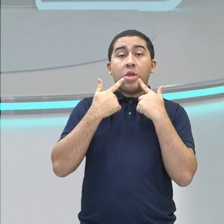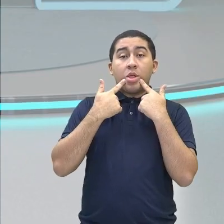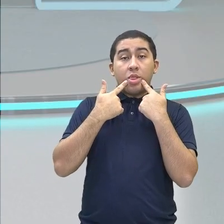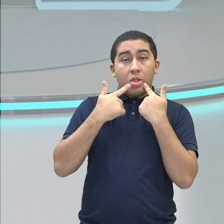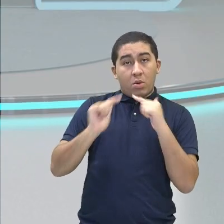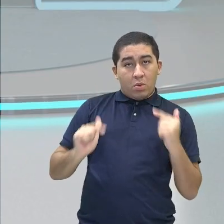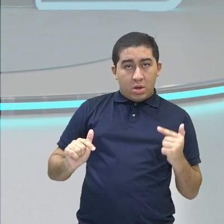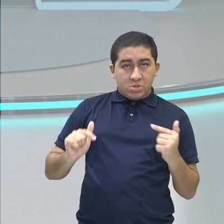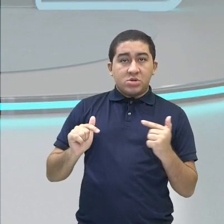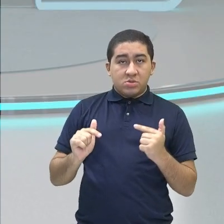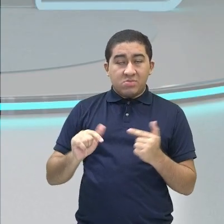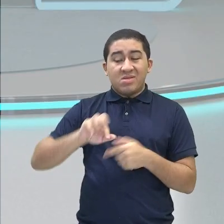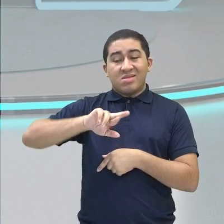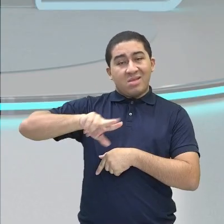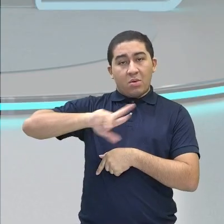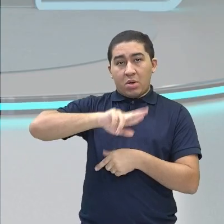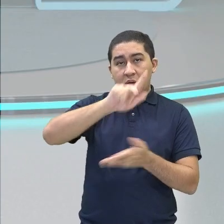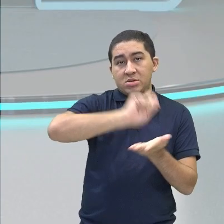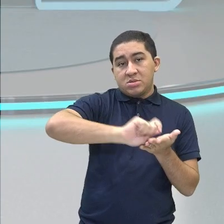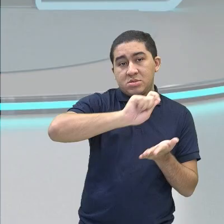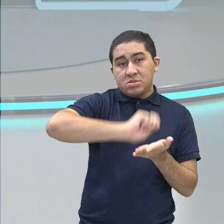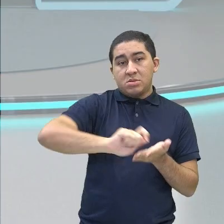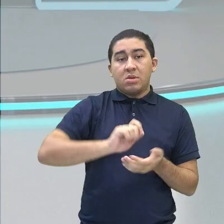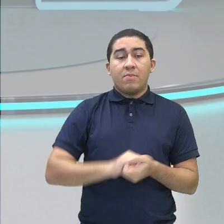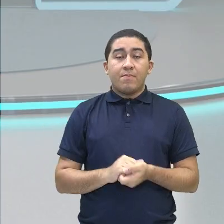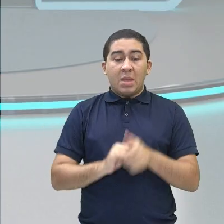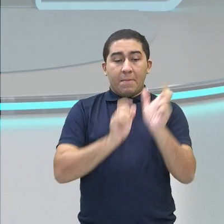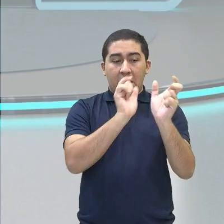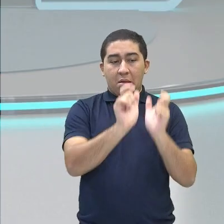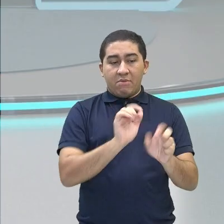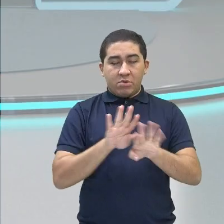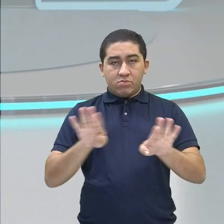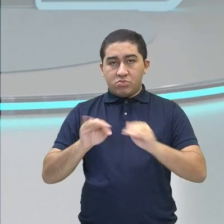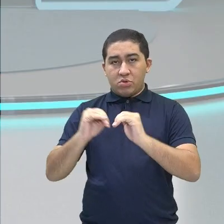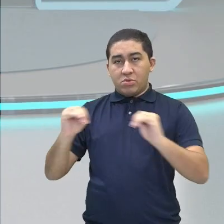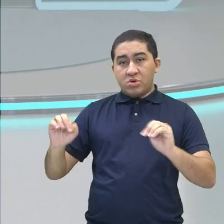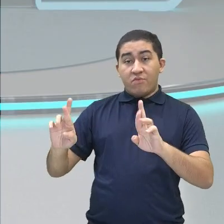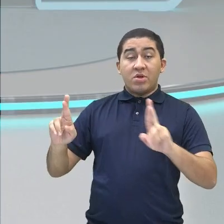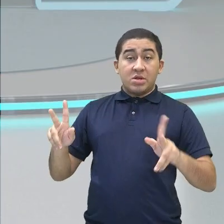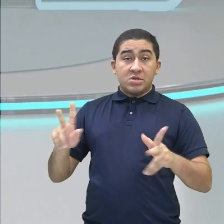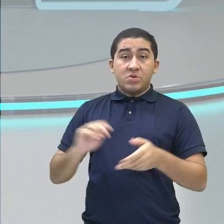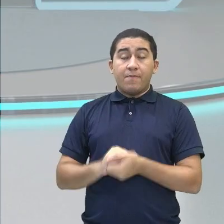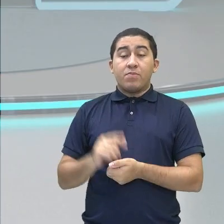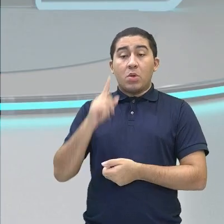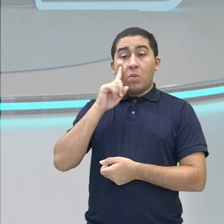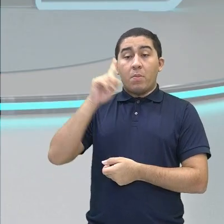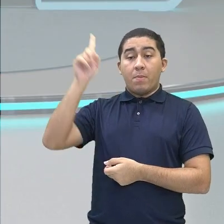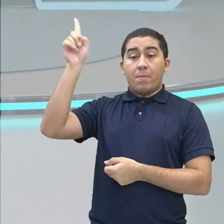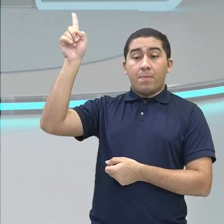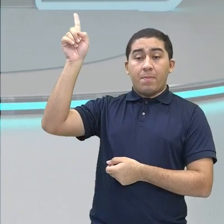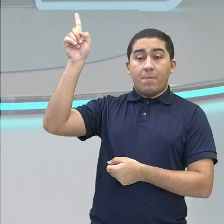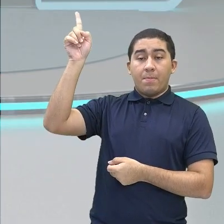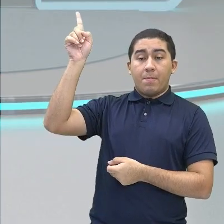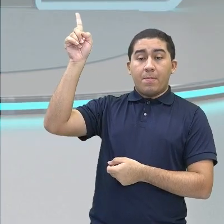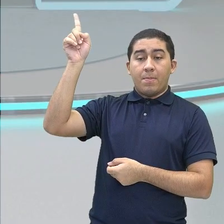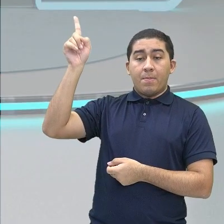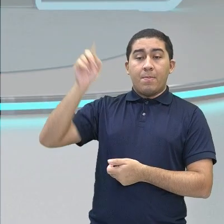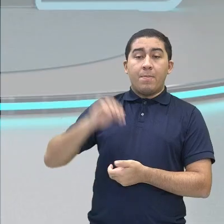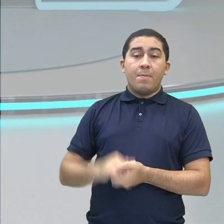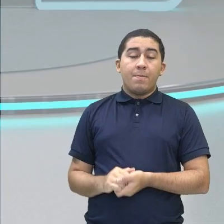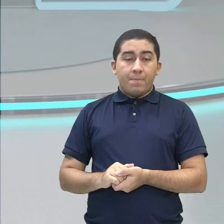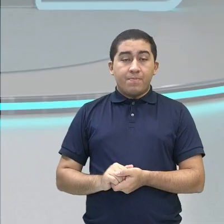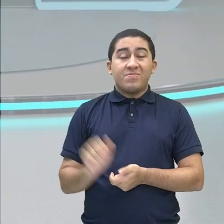não verbal. Muito bem. Então, eu tenho aqui o conceito de gráfico. Gráfico são